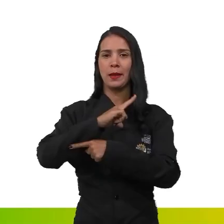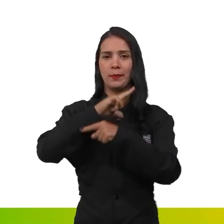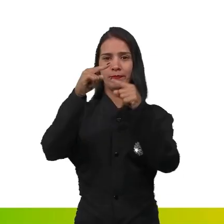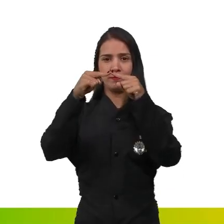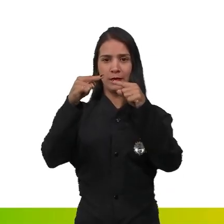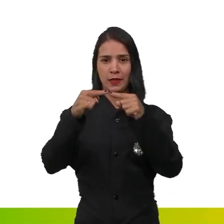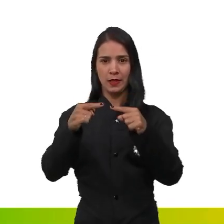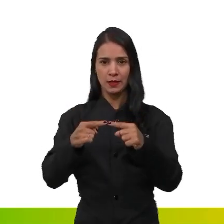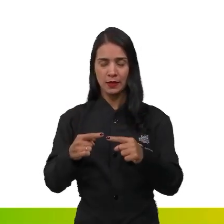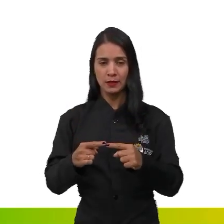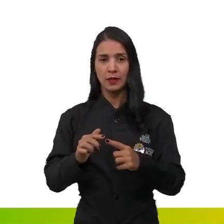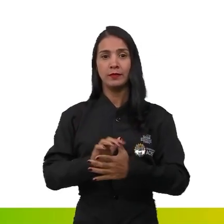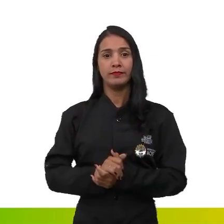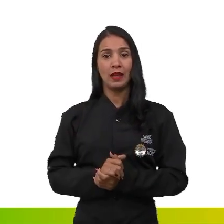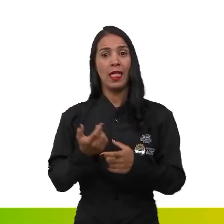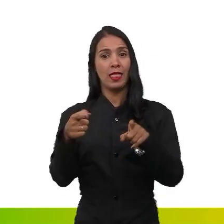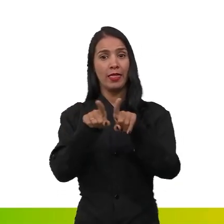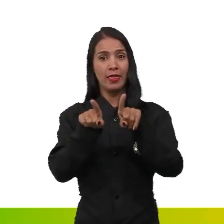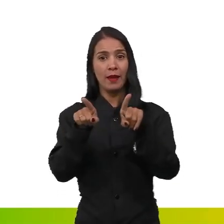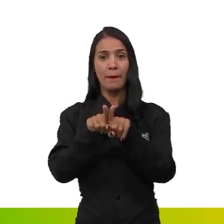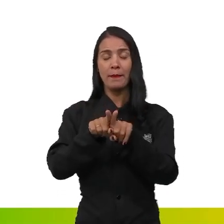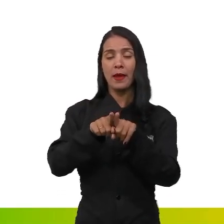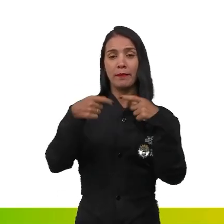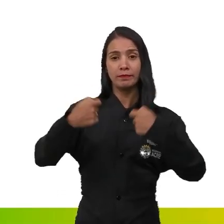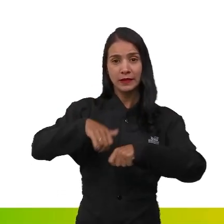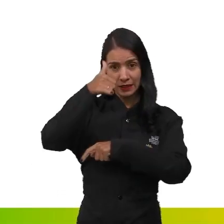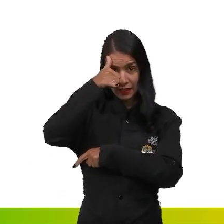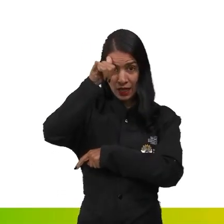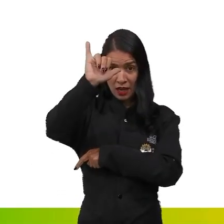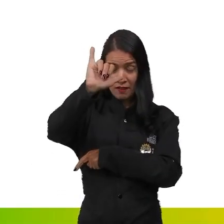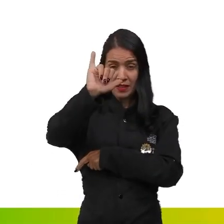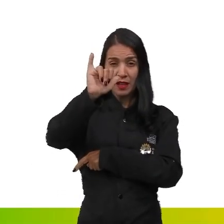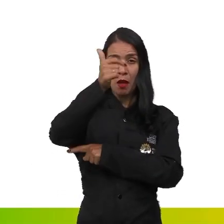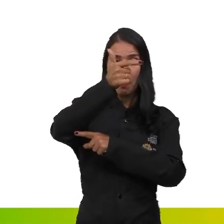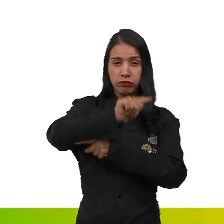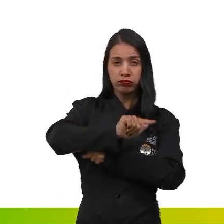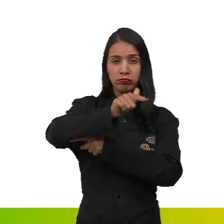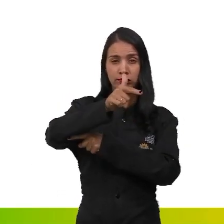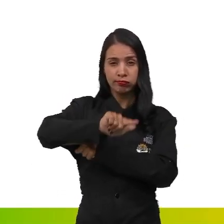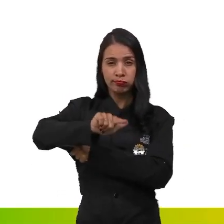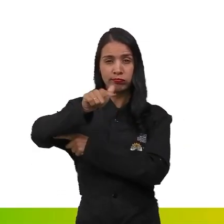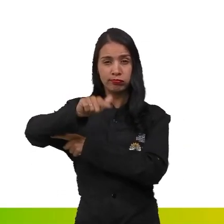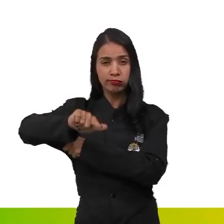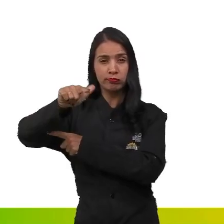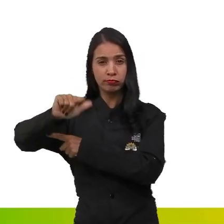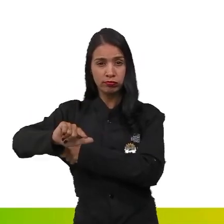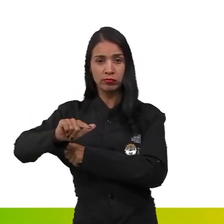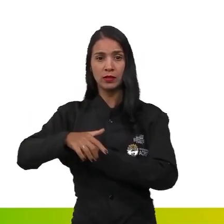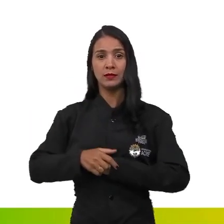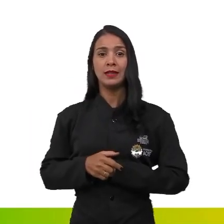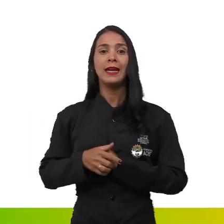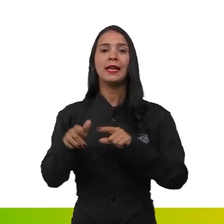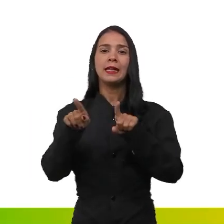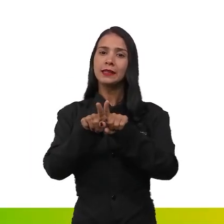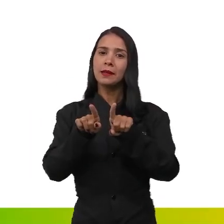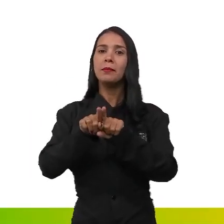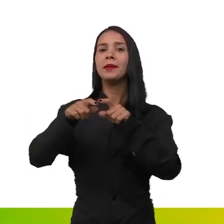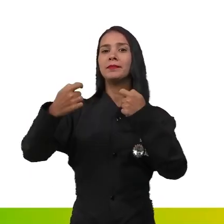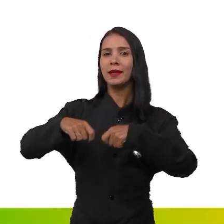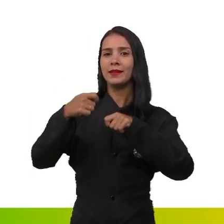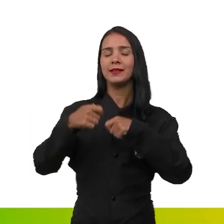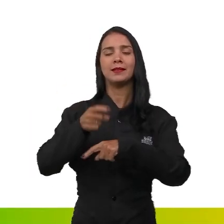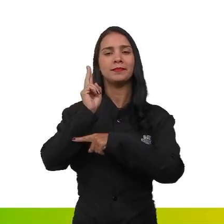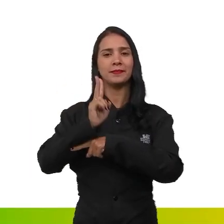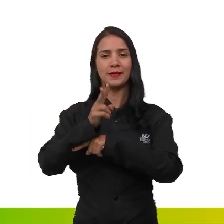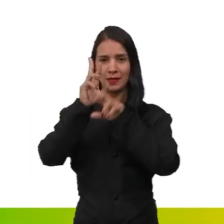não tautologia, que é a repetição sem necessidade, e a questão da relevância, tá? Que